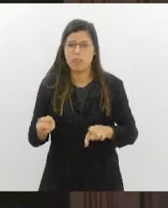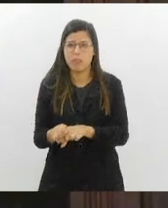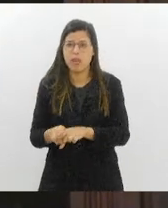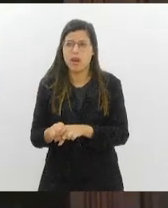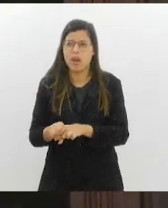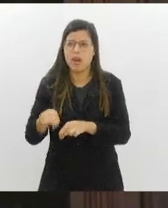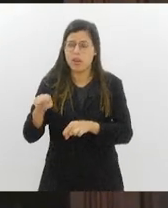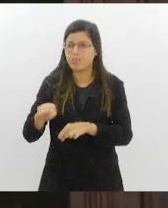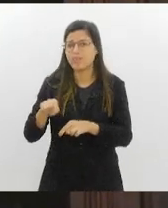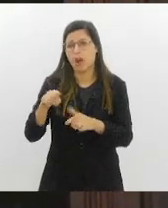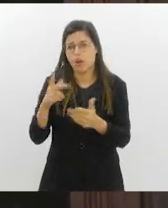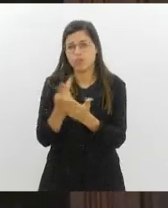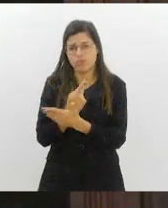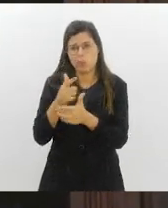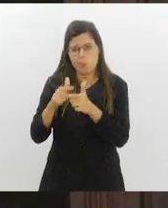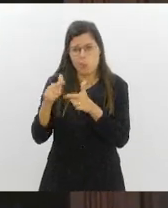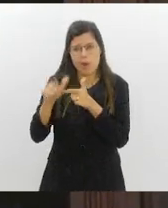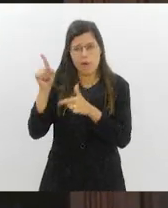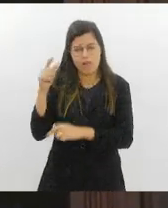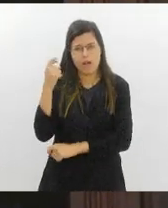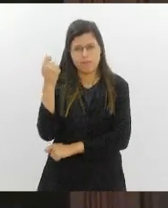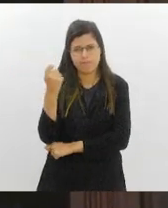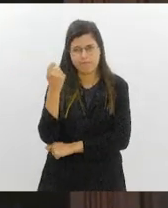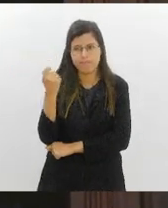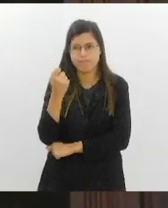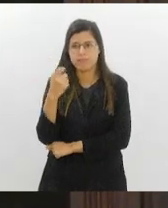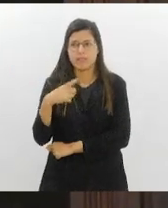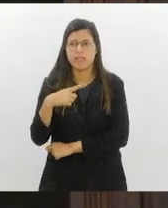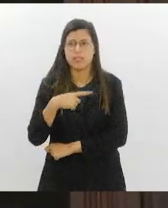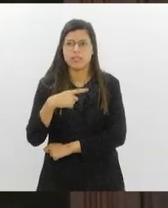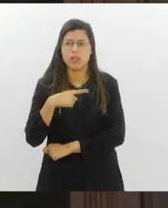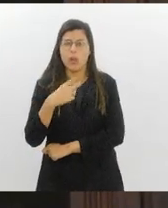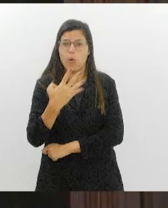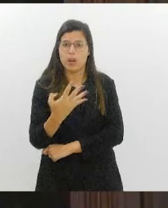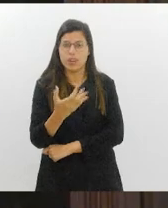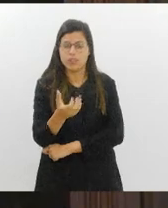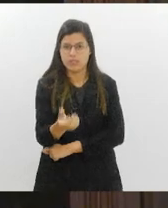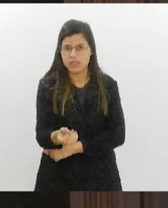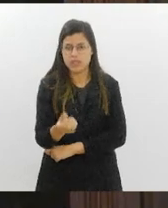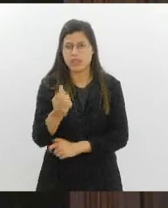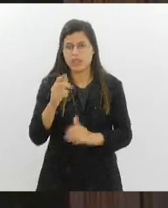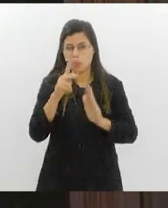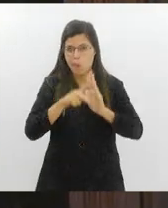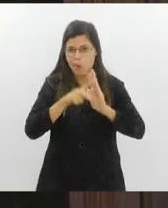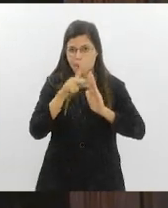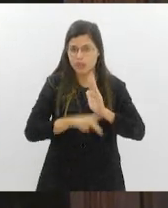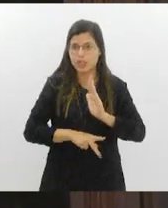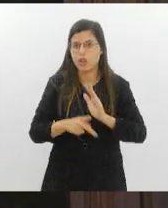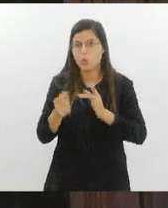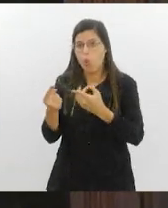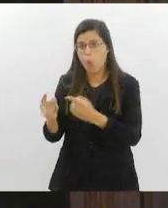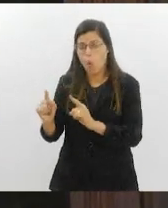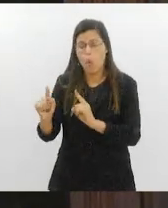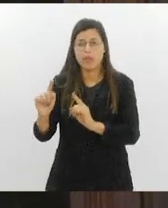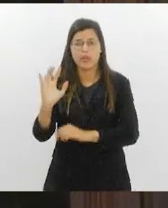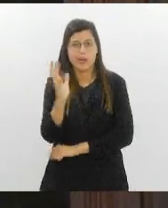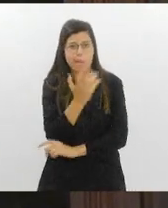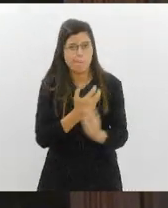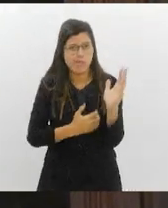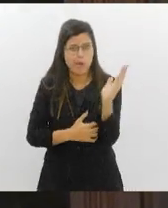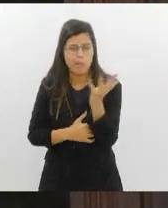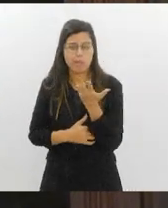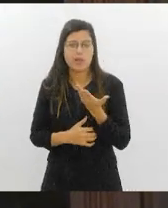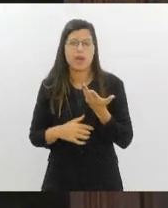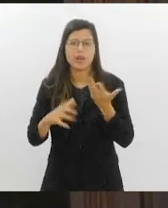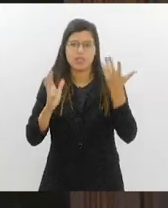caiu a ficha ainda. Ainda há 46 projetos antiecológicos e anticlimáticos tramitando no Congresso